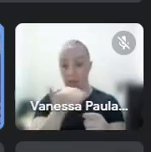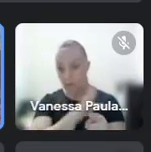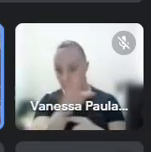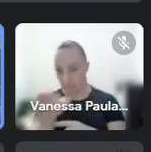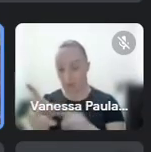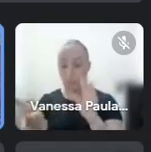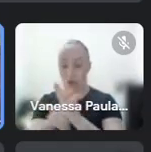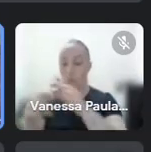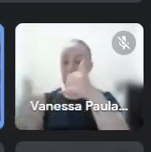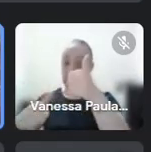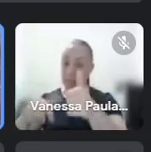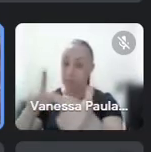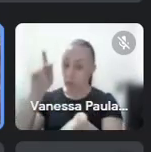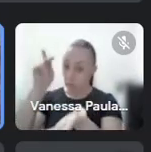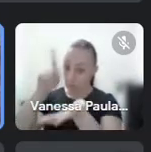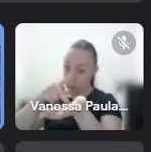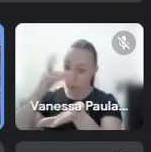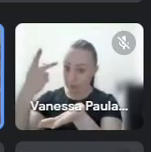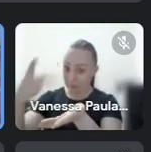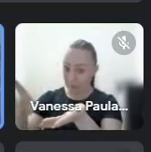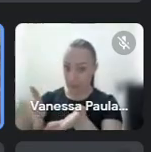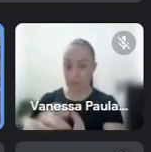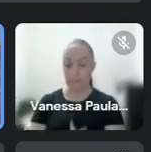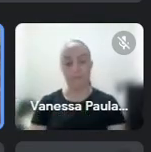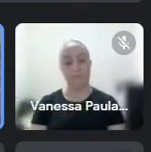mesmo. Pode passar?